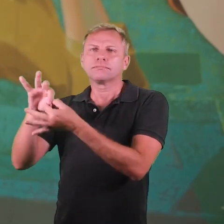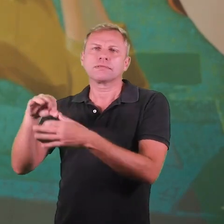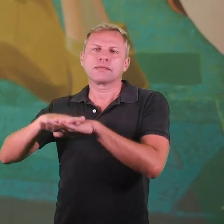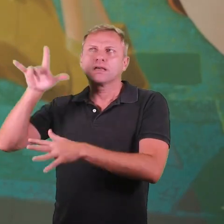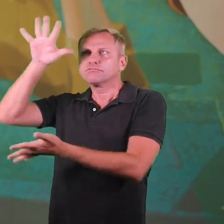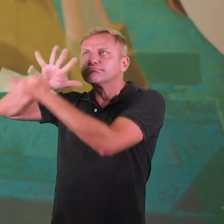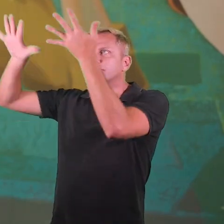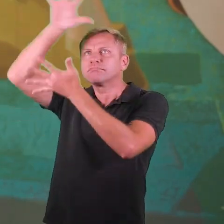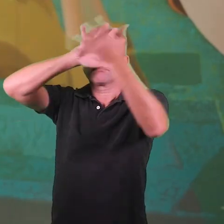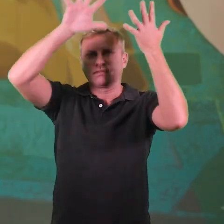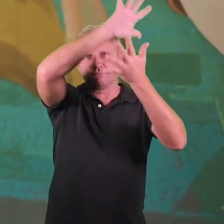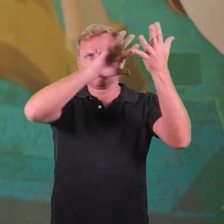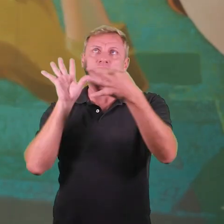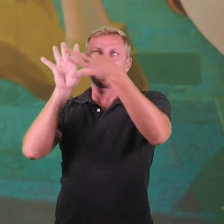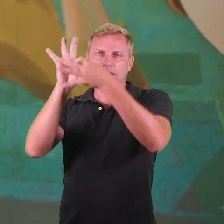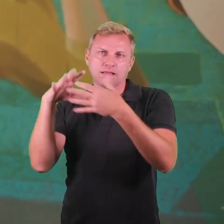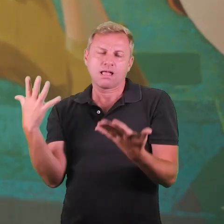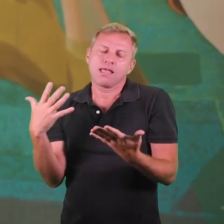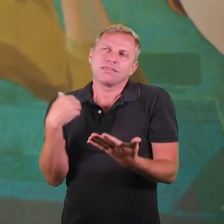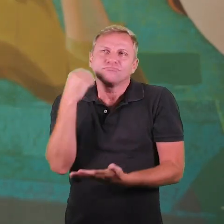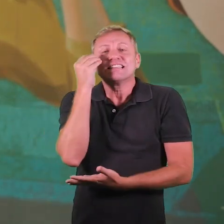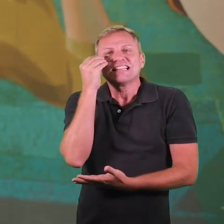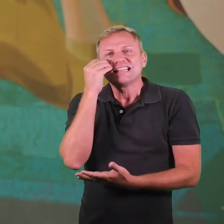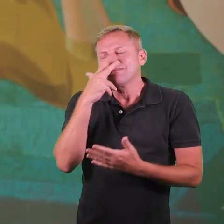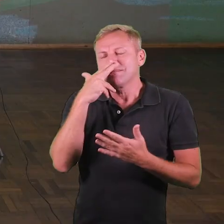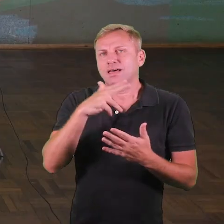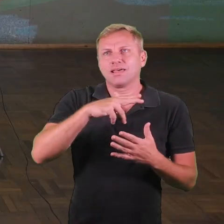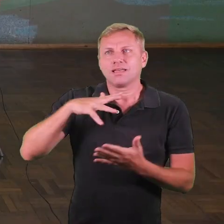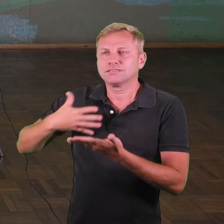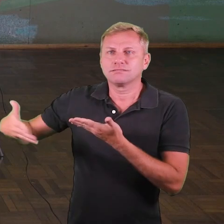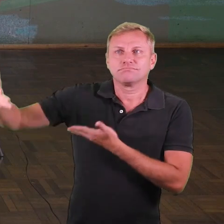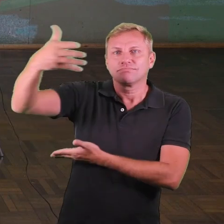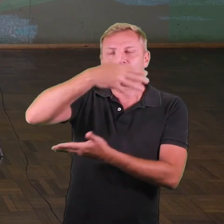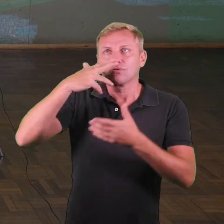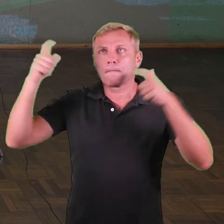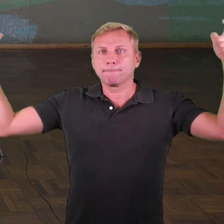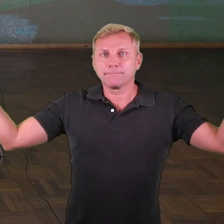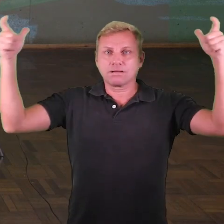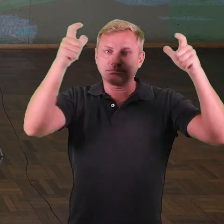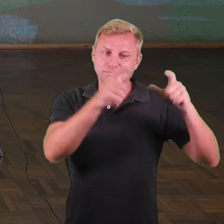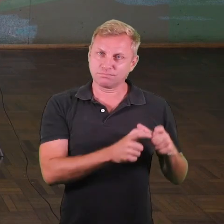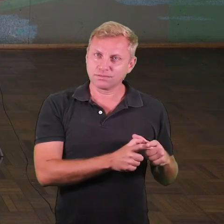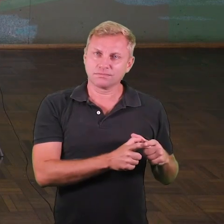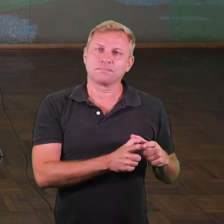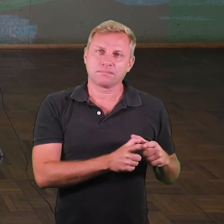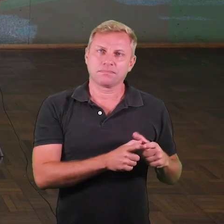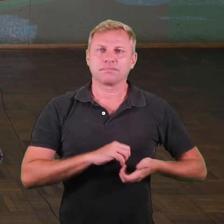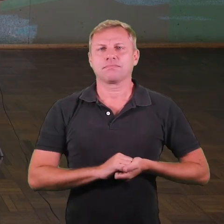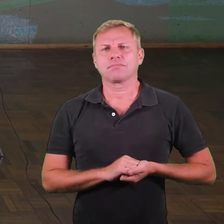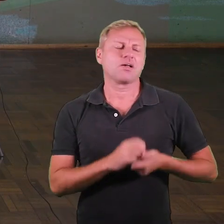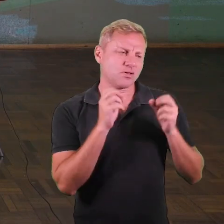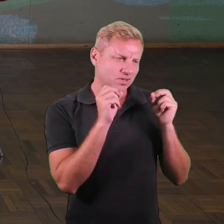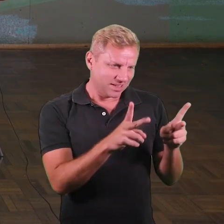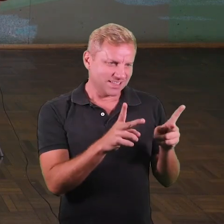das galáxias, o mundo sideral. Então, tento fazer um pouco uma viagem, assim, um pouco mais do macro para o micro.